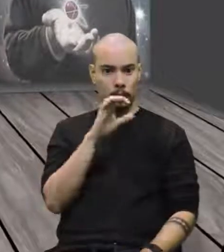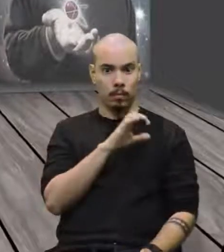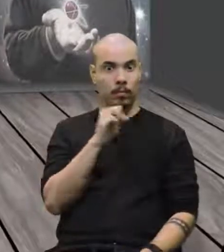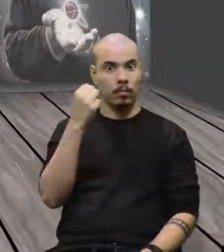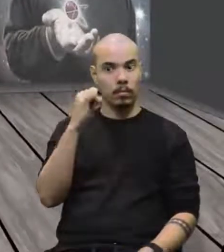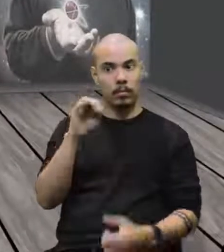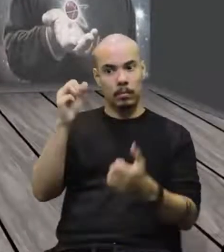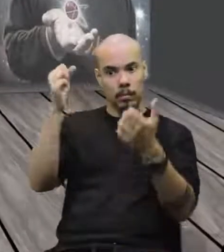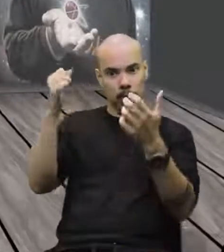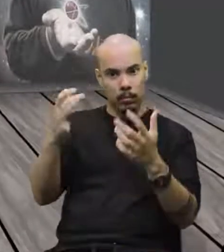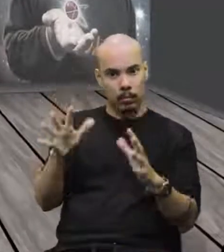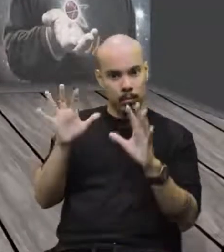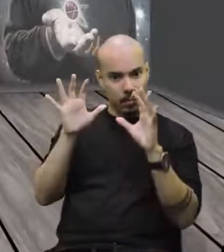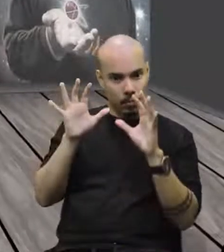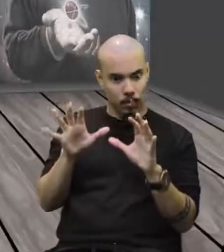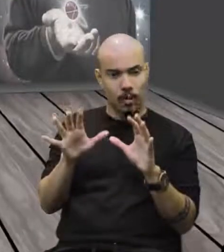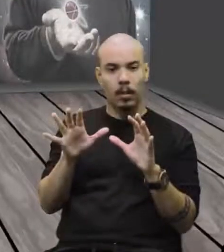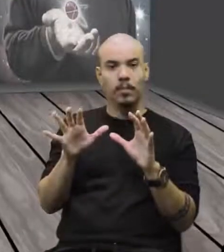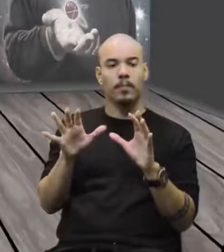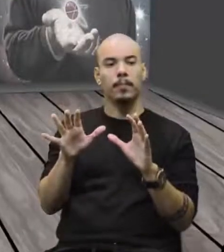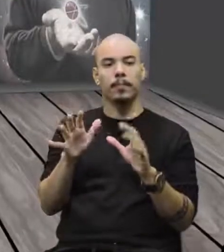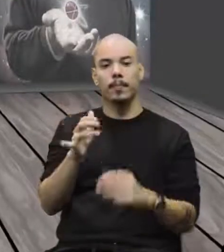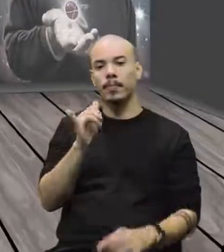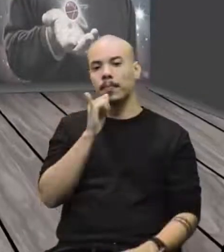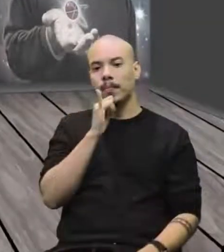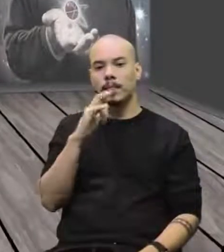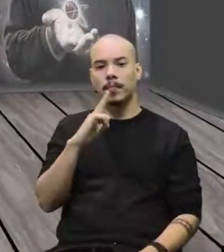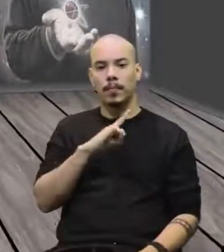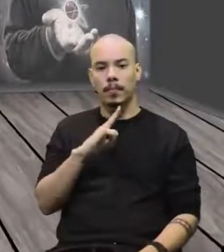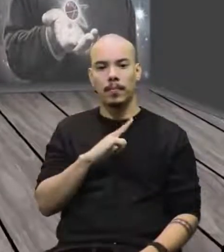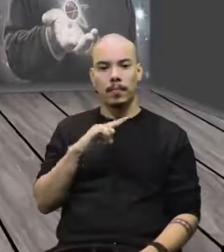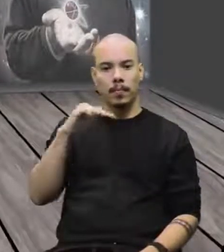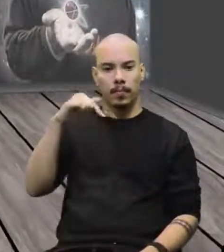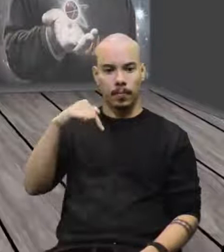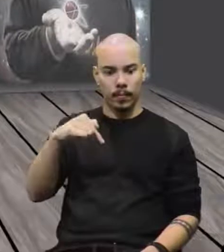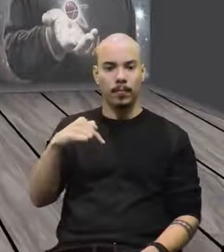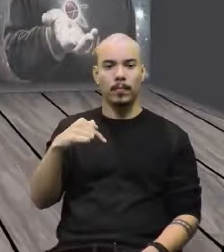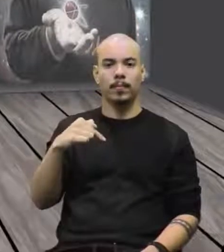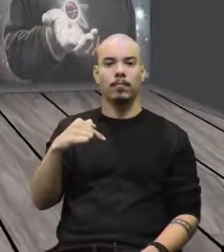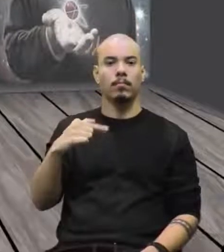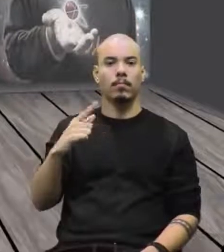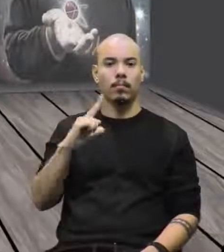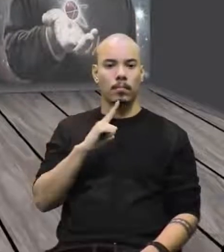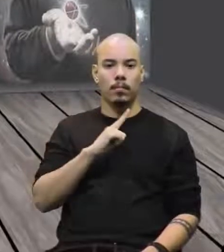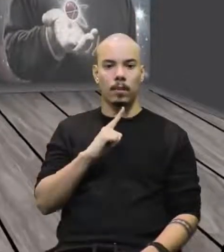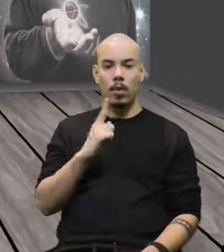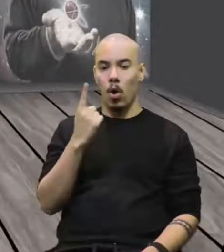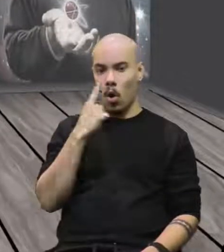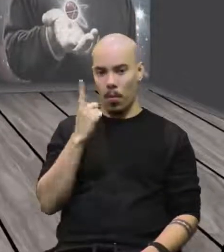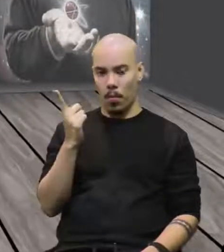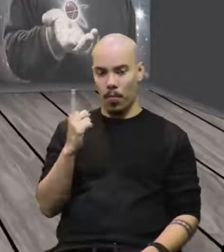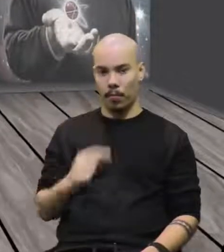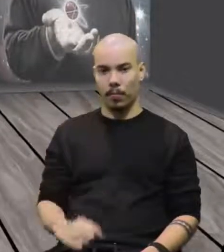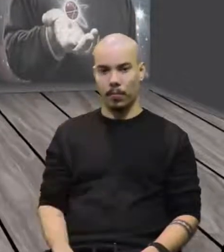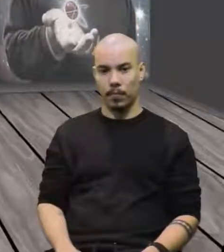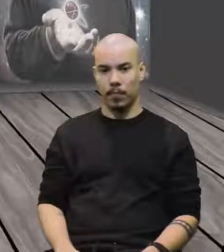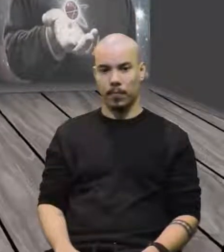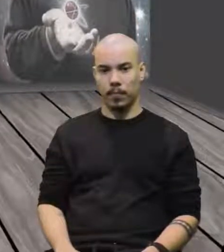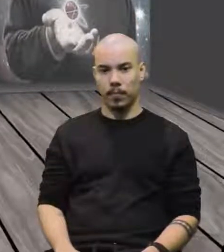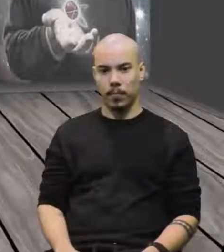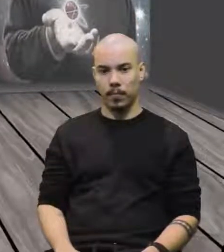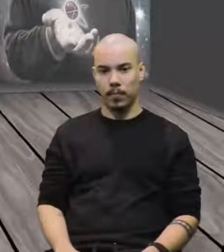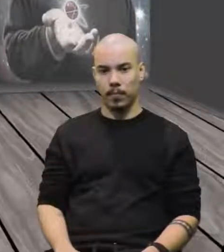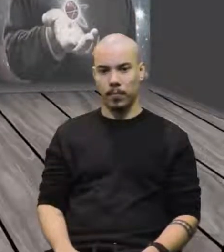falando da velocidade dela, essa carga ela está vindo. Beleza, ela vem, está passando. Ela vem passando aqui. A